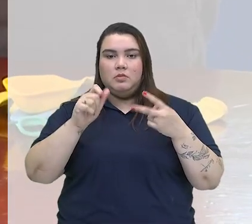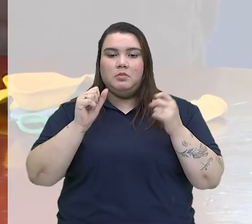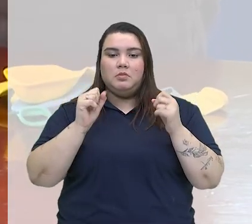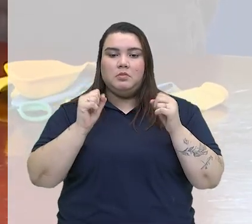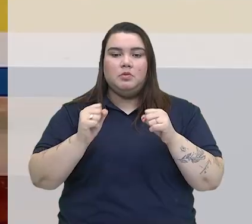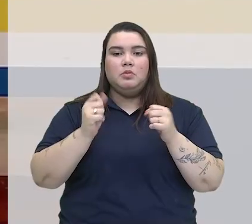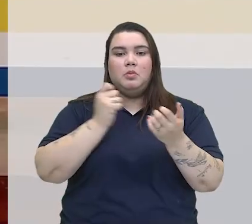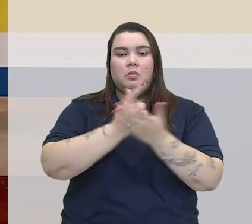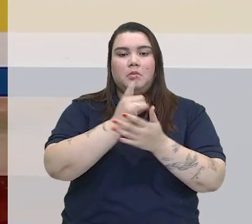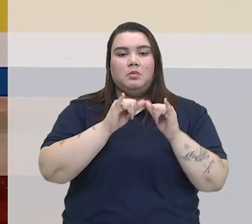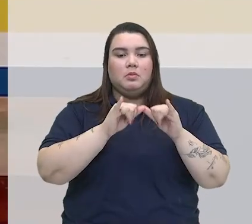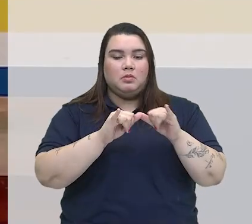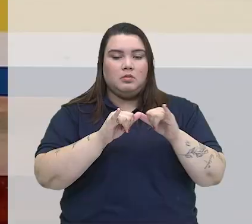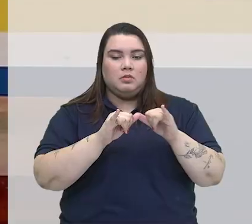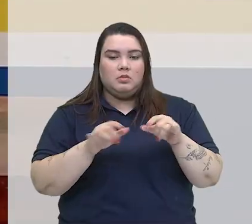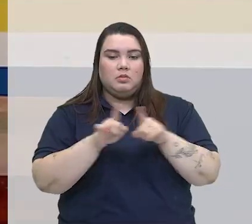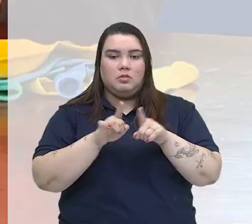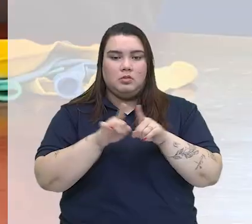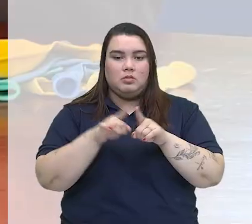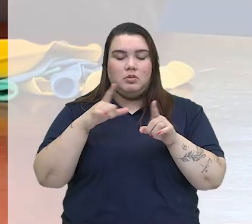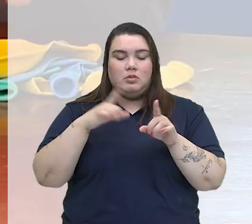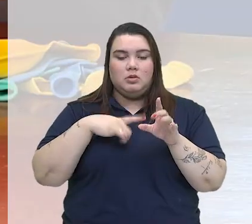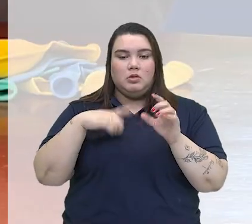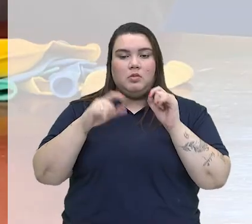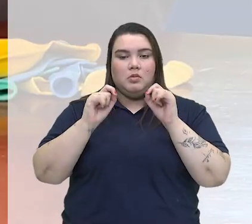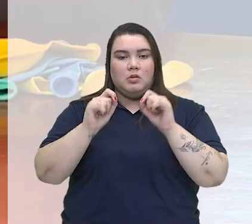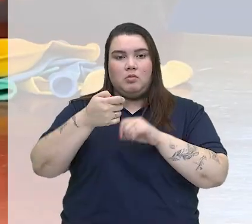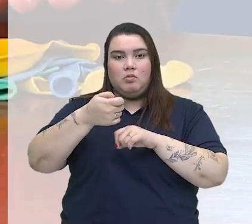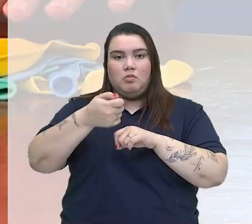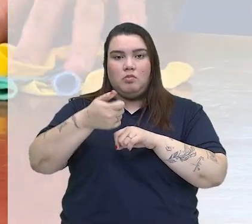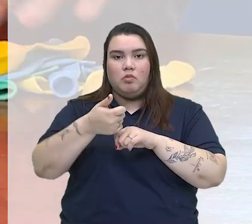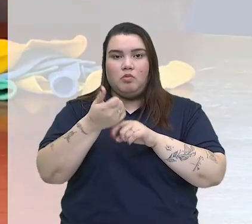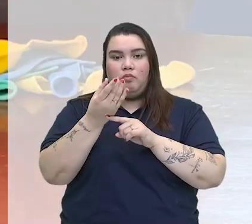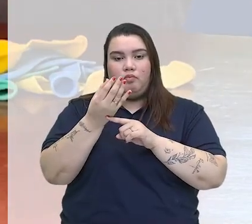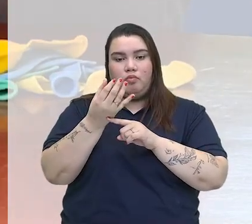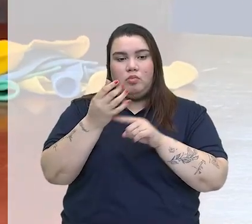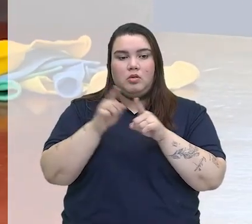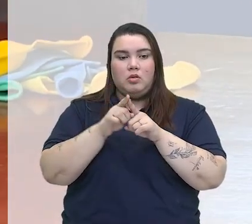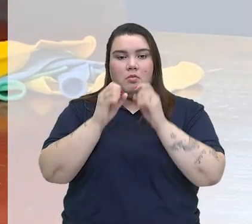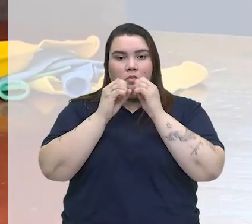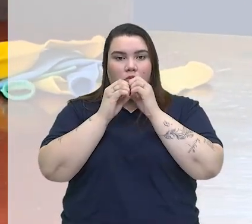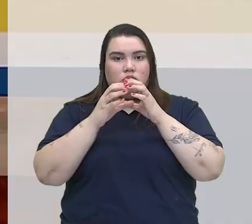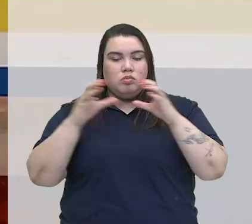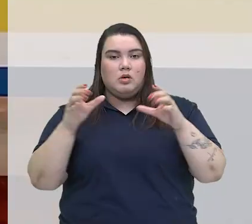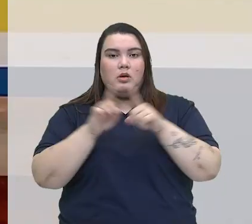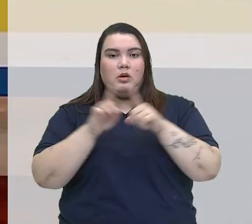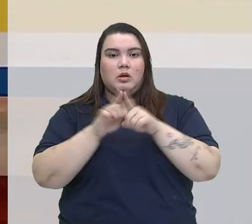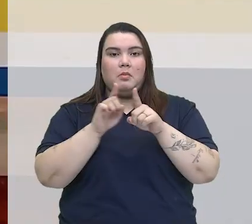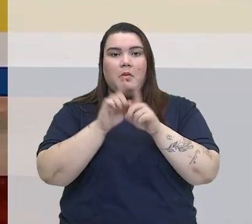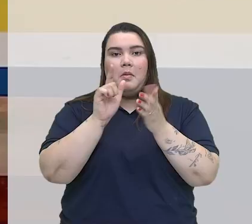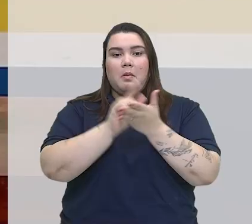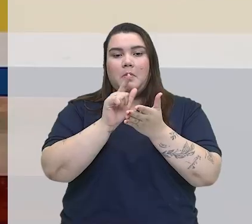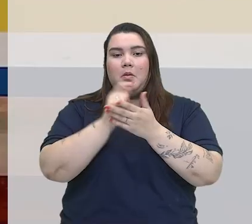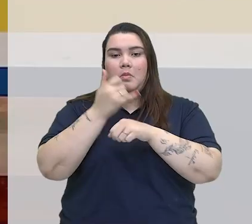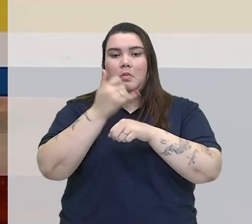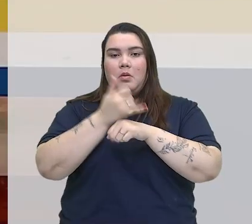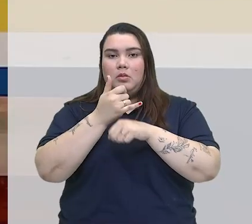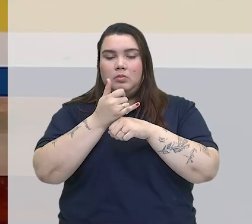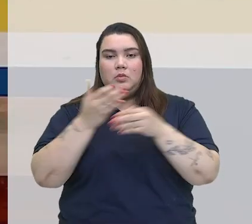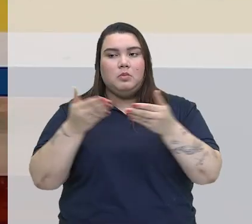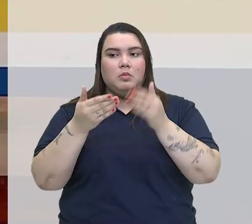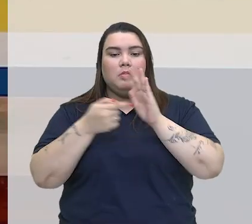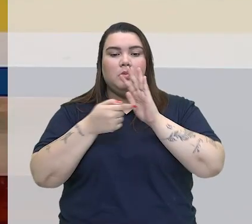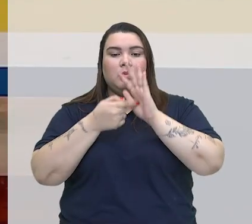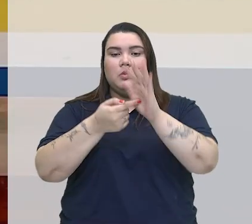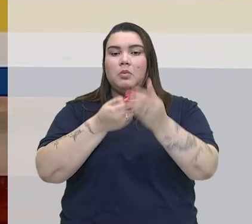no mercado. Nós temos aqui também um isqueiro, um balão e alumínio. O que nós vamos mostrar aqui com